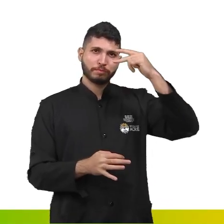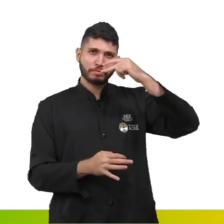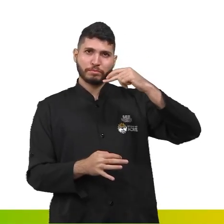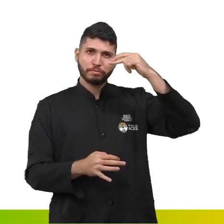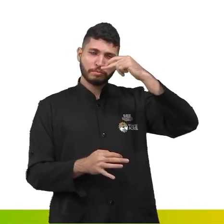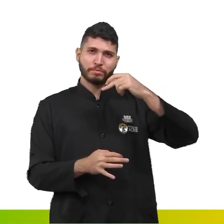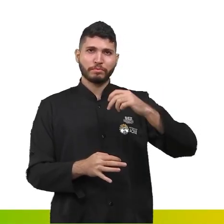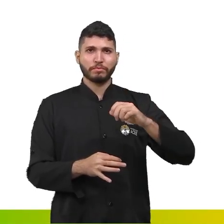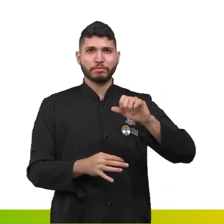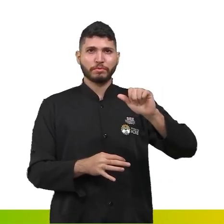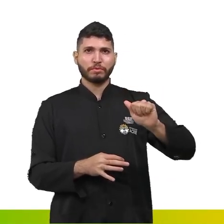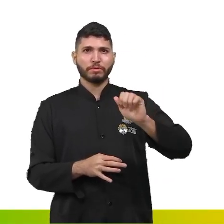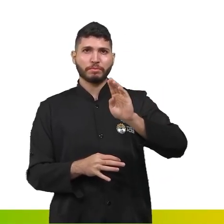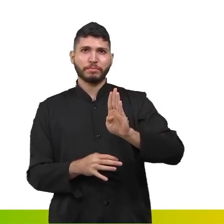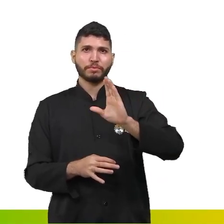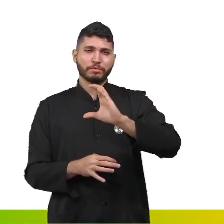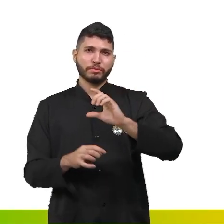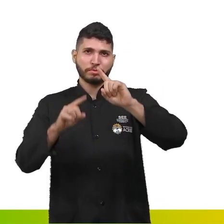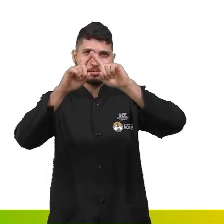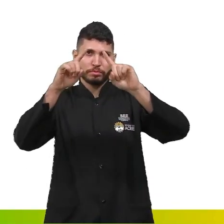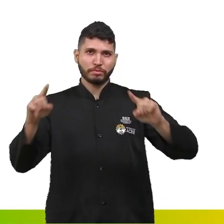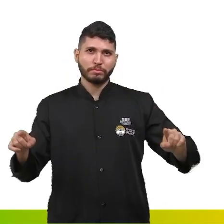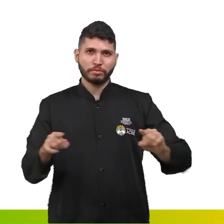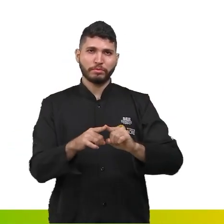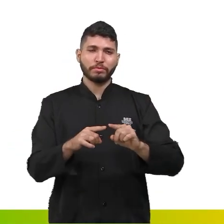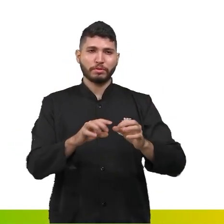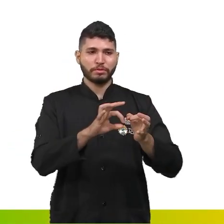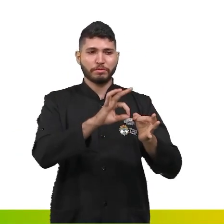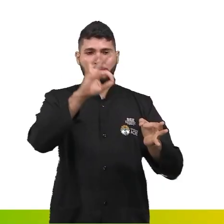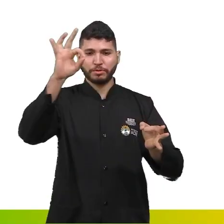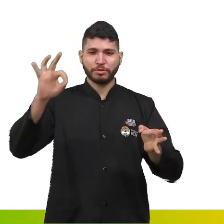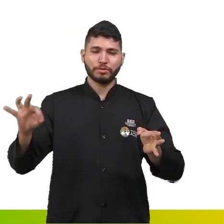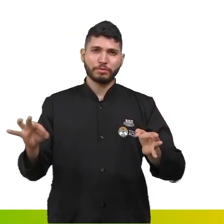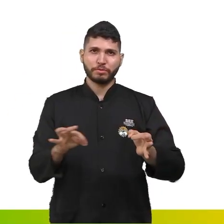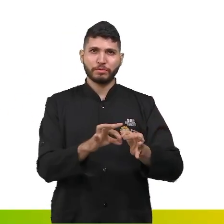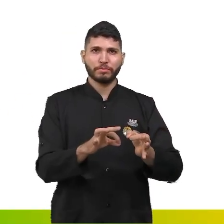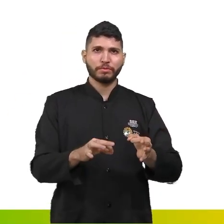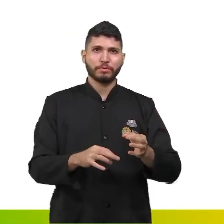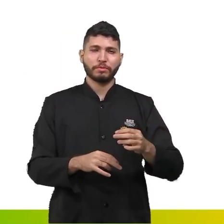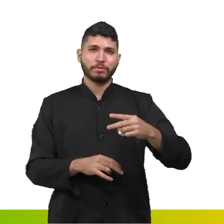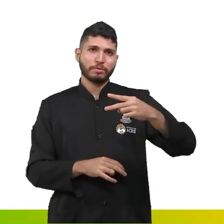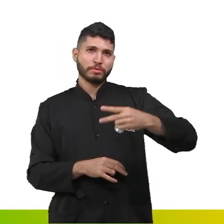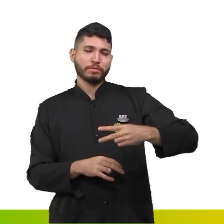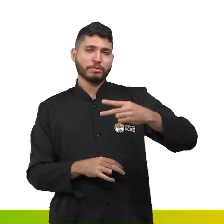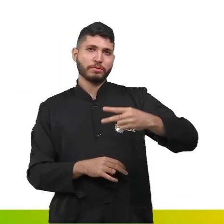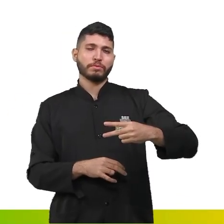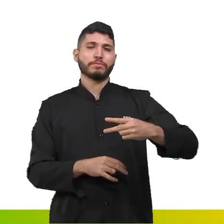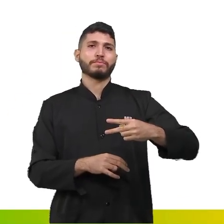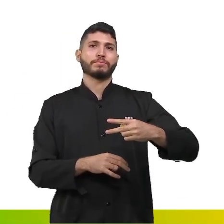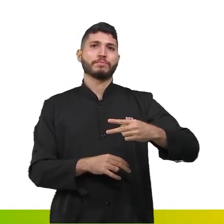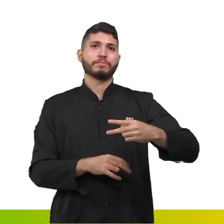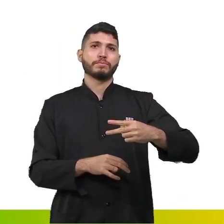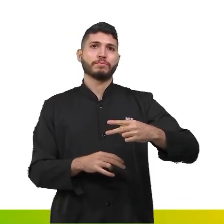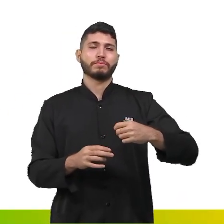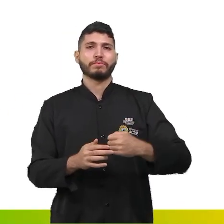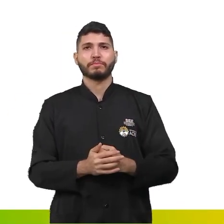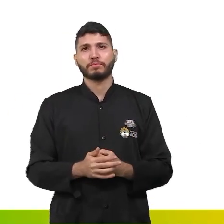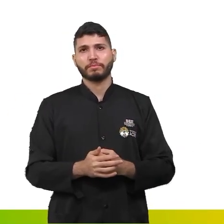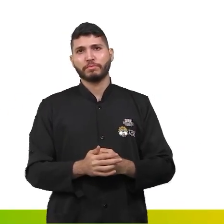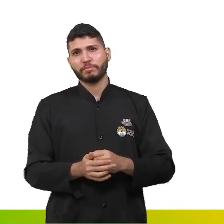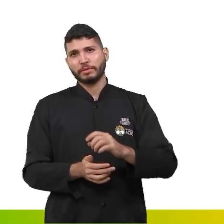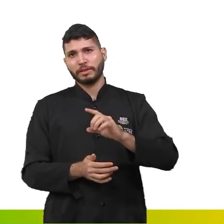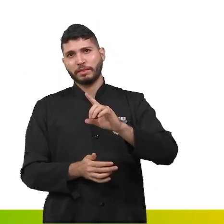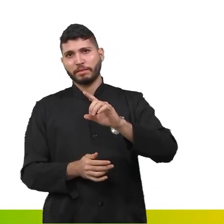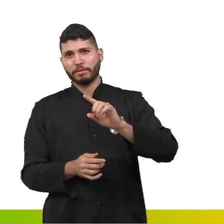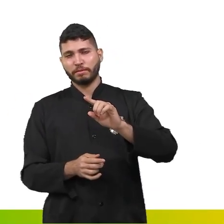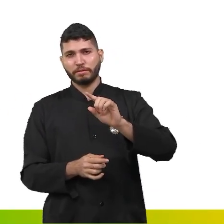ABC tem as medidas dos lados A, B e C, é igual às medidas do triângulo DEF,